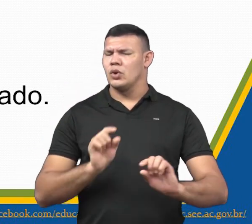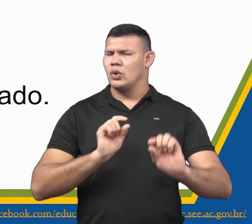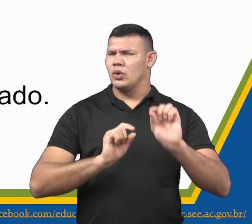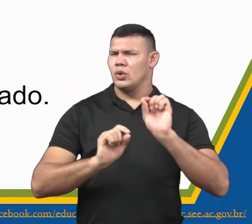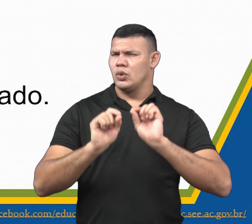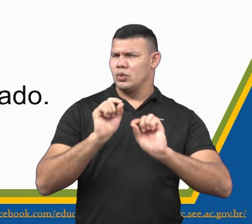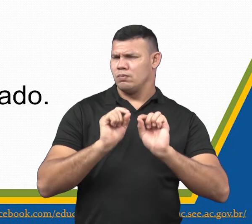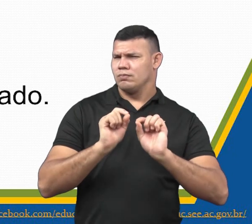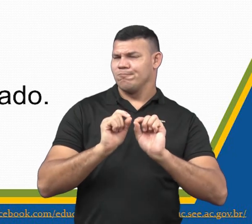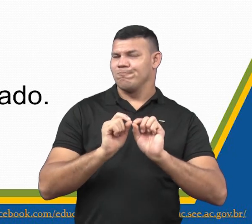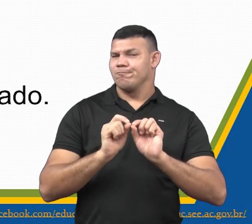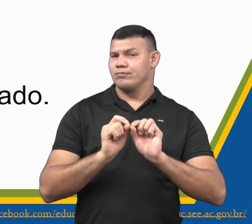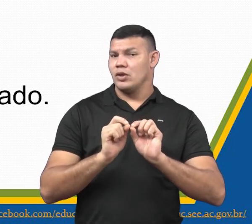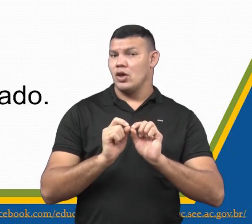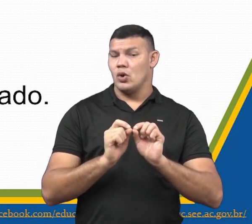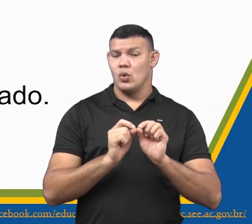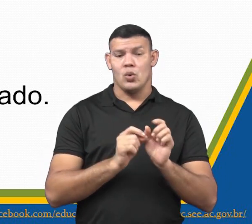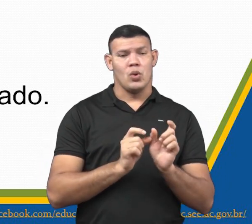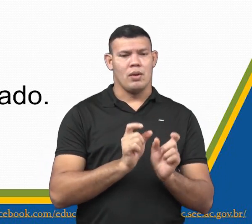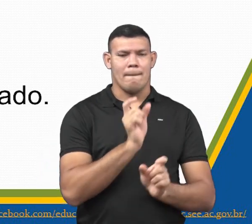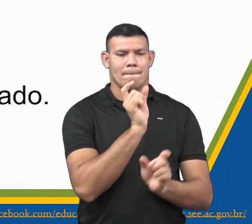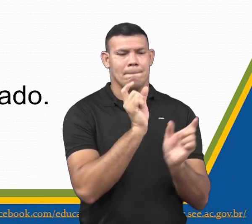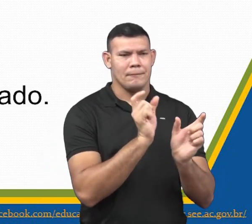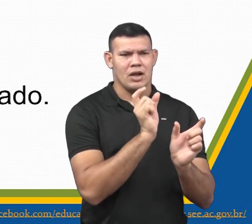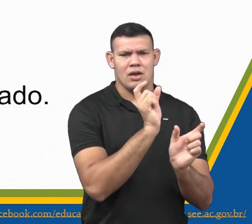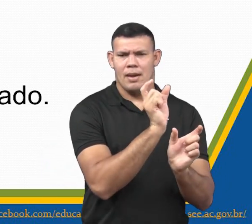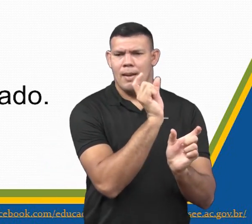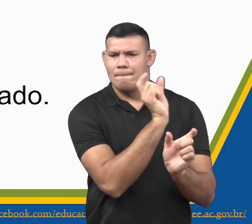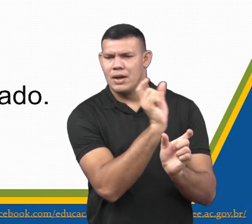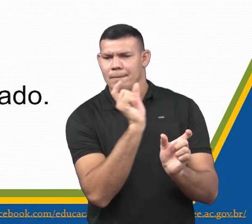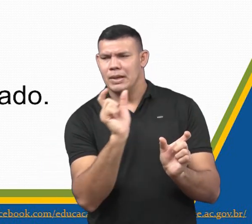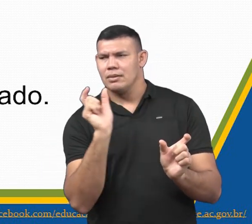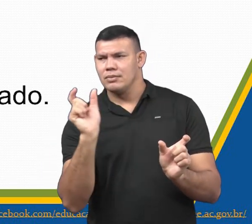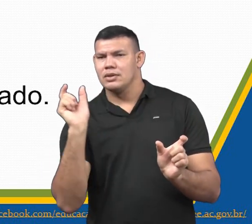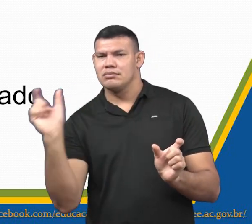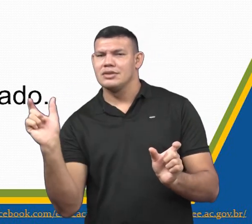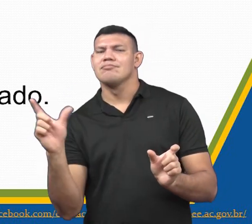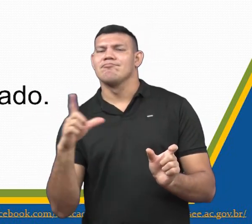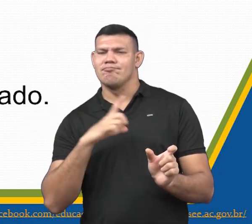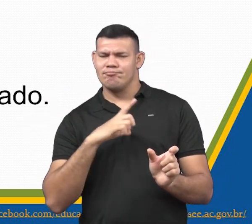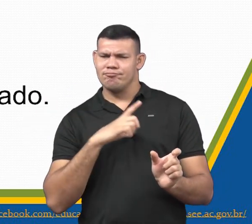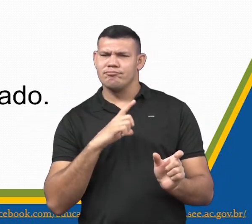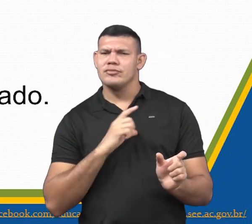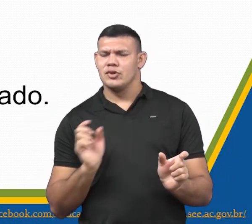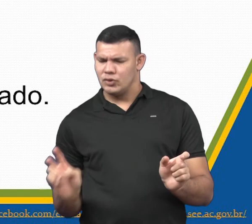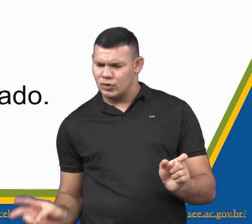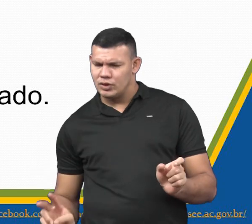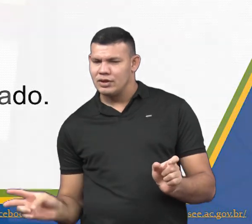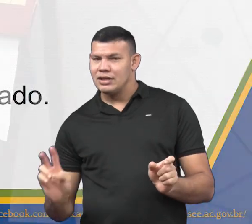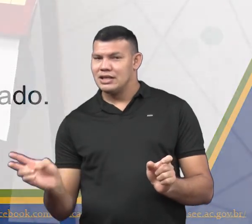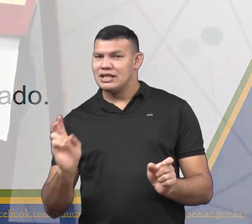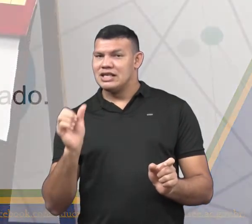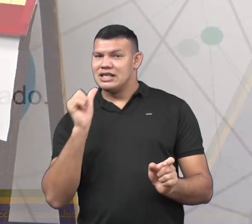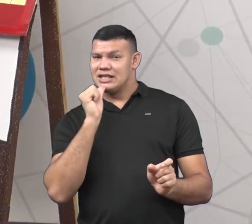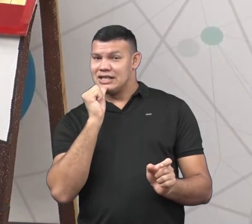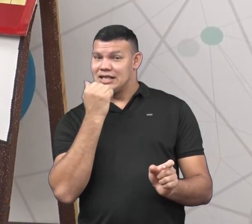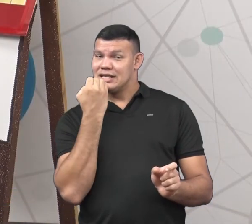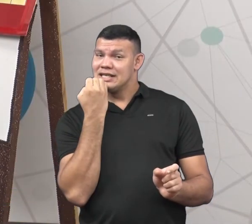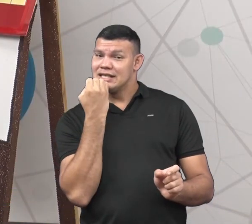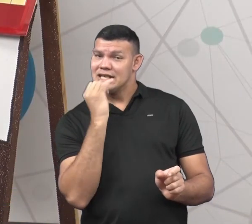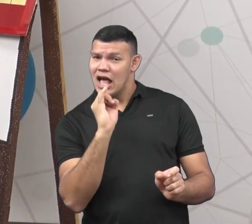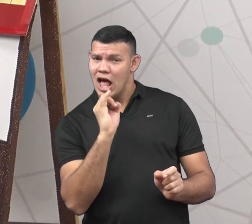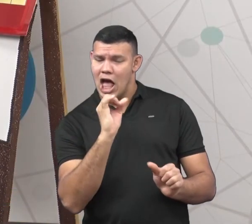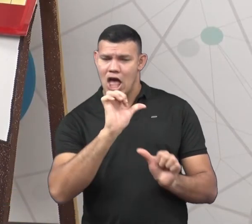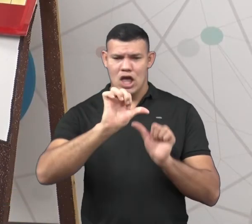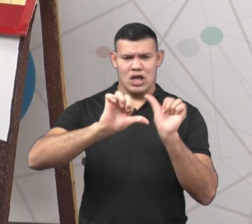que o algarismo ocupa, né? De acordo com onde o número está, ele tem um valor. Se eu trocar esse 5